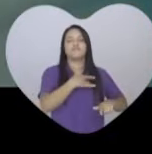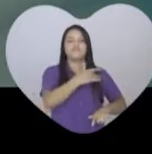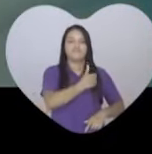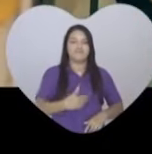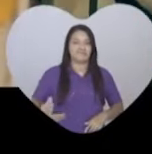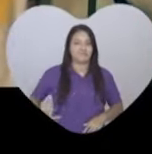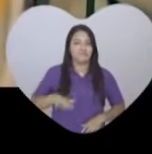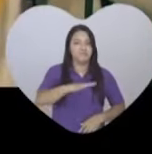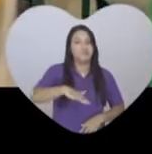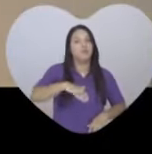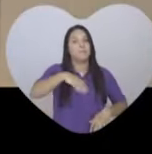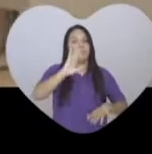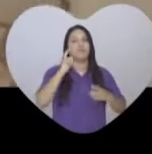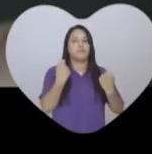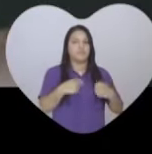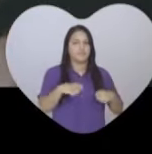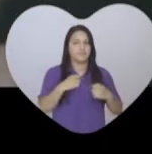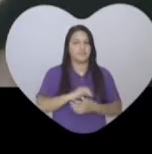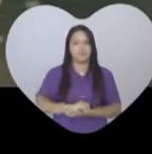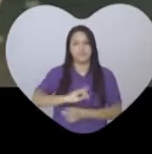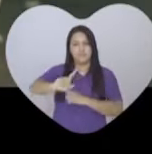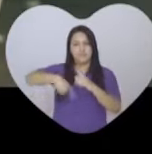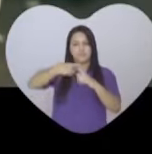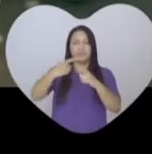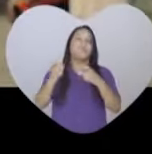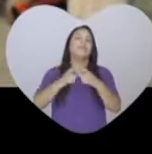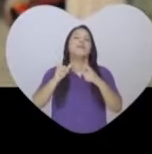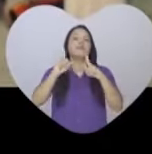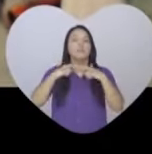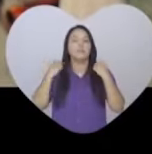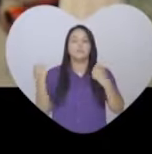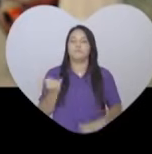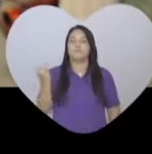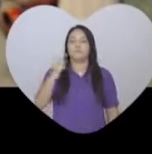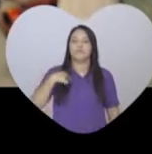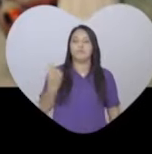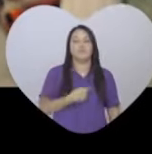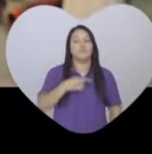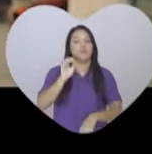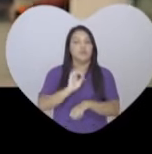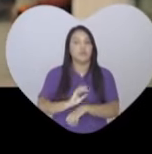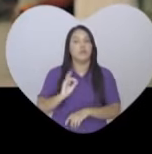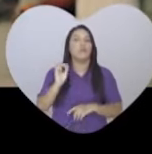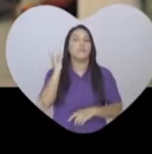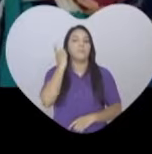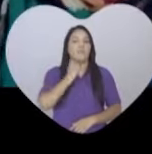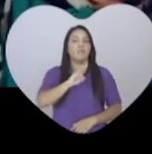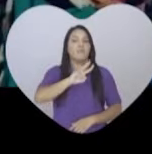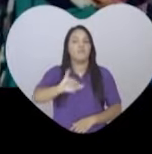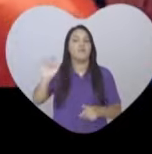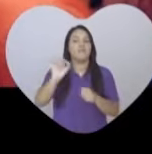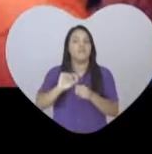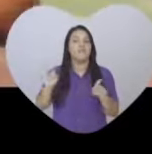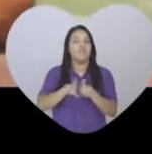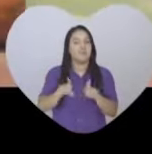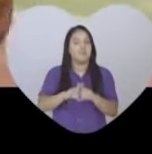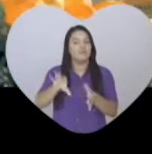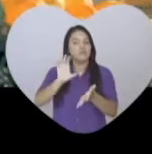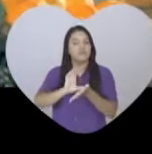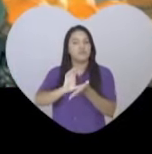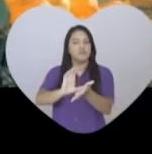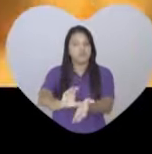trabalhar na rede pública de saúde nas regiões que mais precisam. O Mais Médicos para Alagoas será muito importante para o nosso estado. Paulo vai fazer